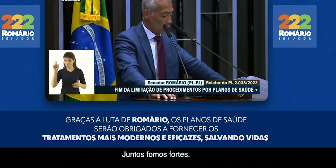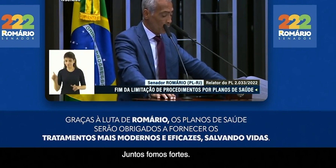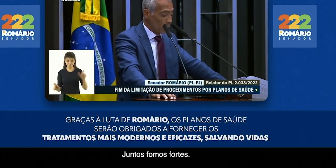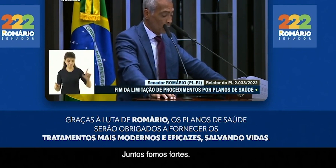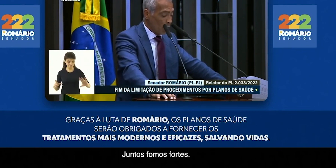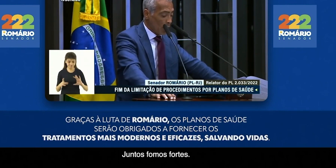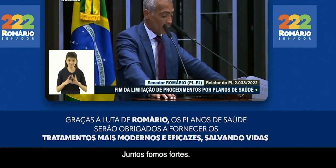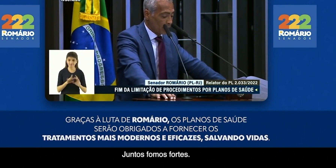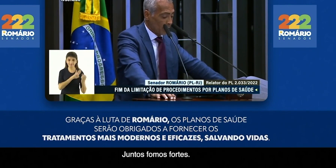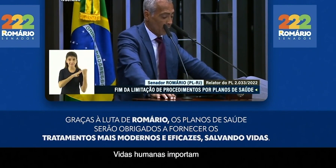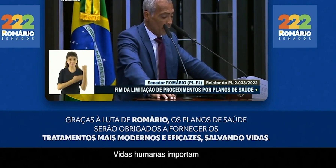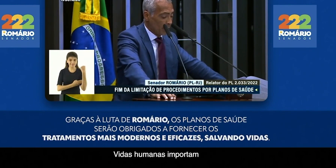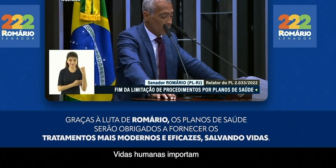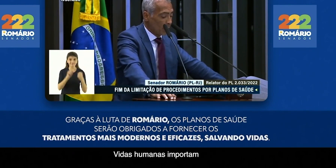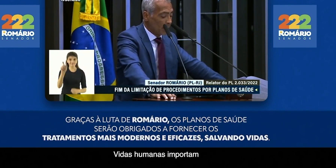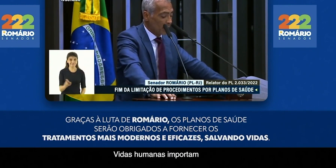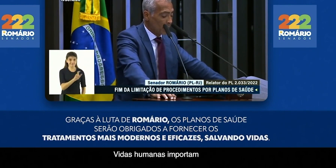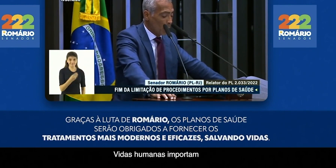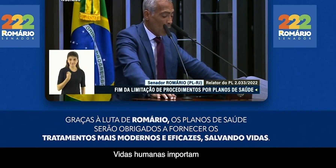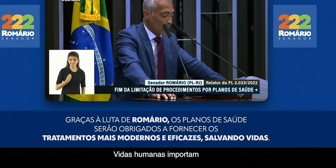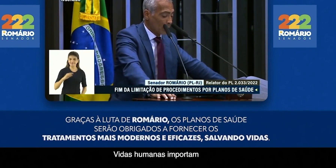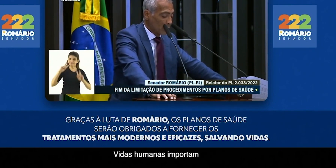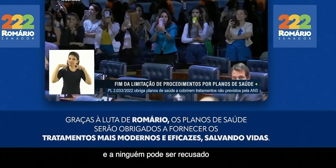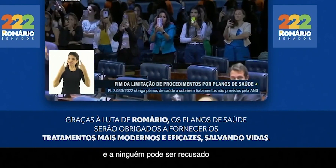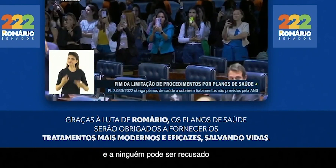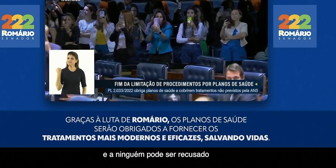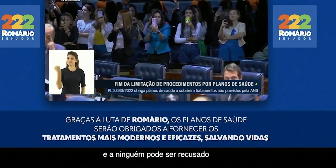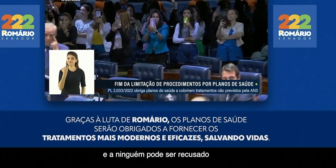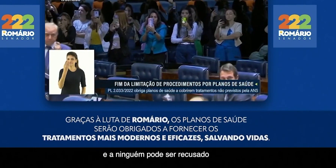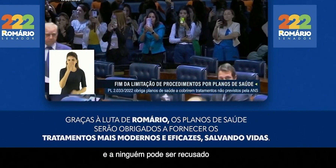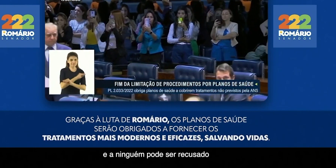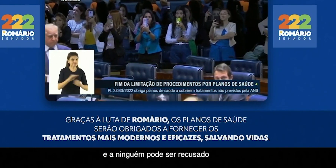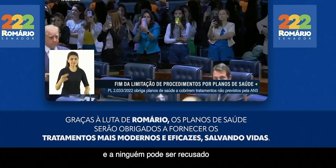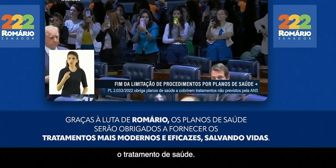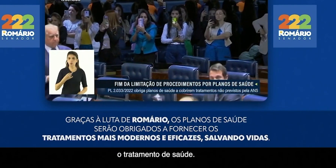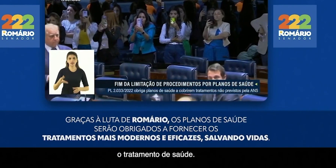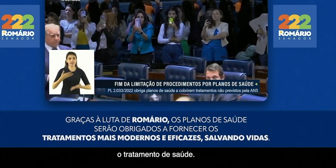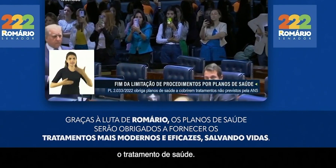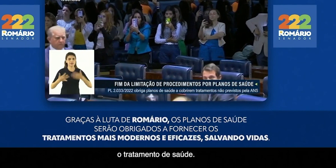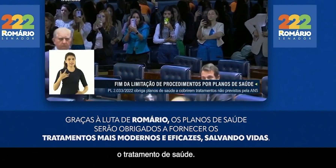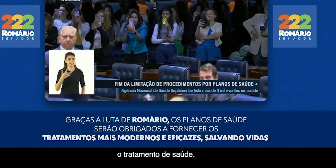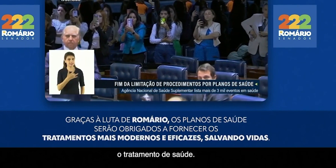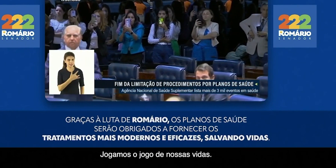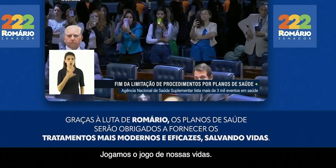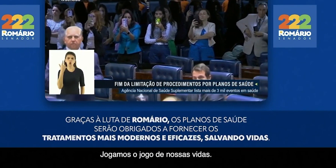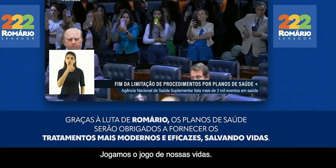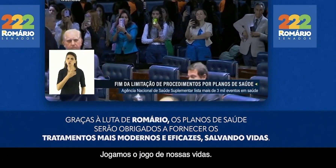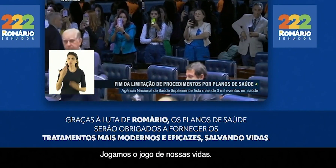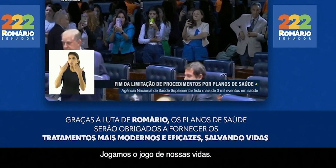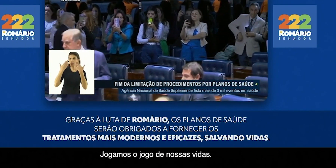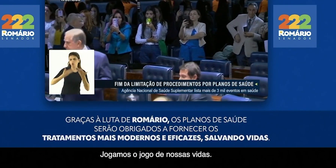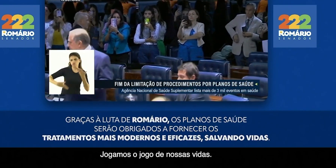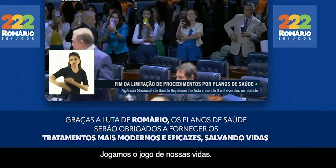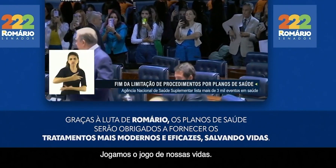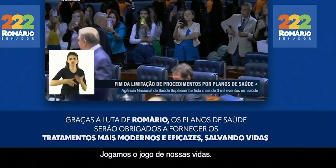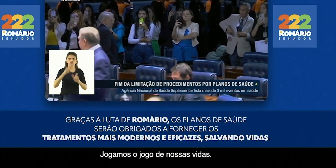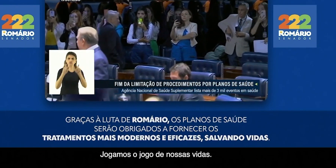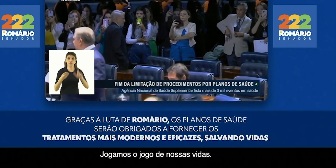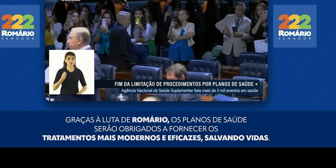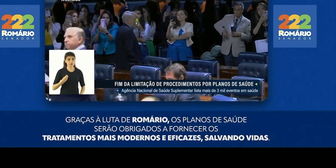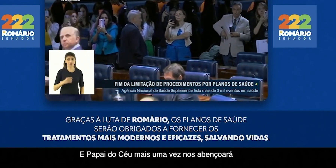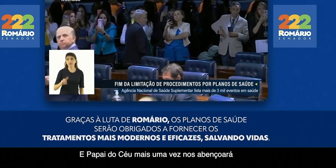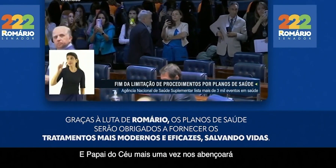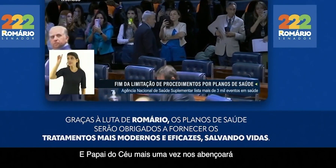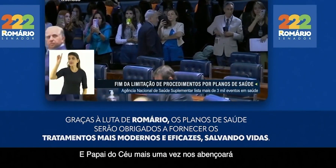juntos fomos fortes vidas humanas importam e a ninguém pode ser recusado o tratamento de saúde jogamos o jogo de